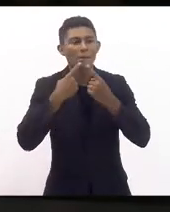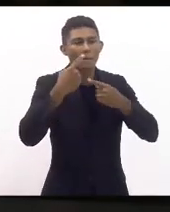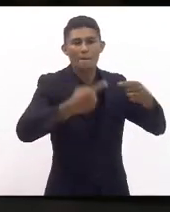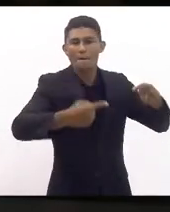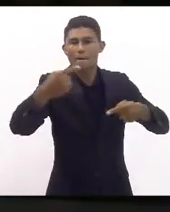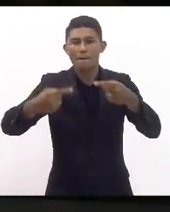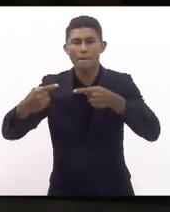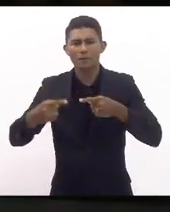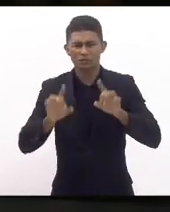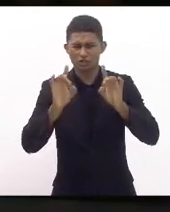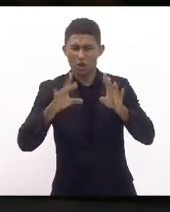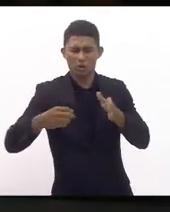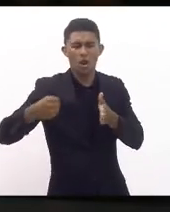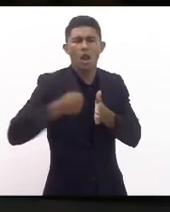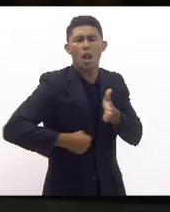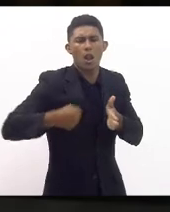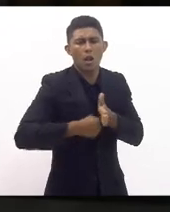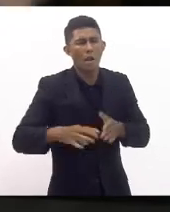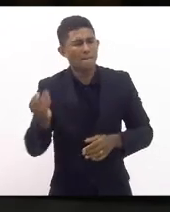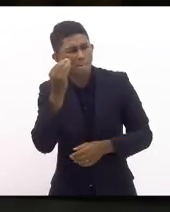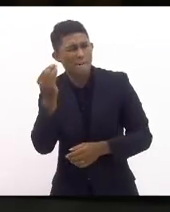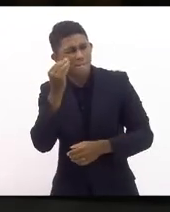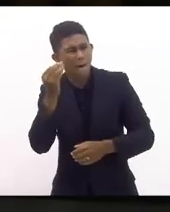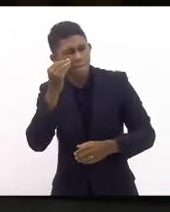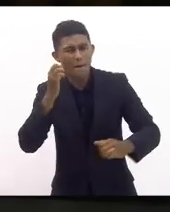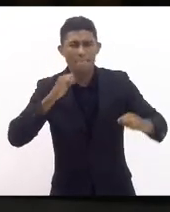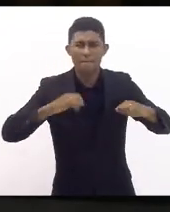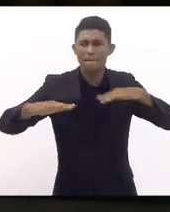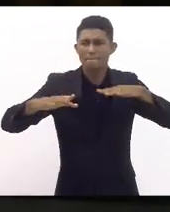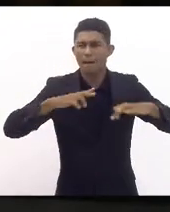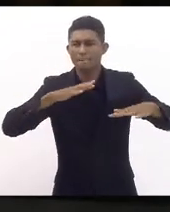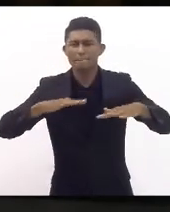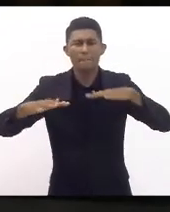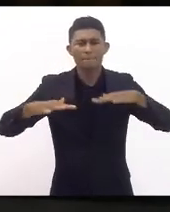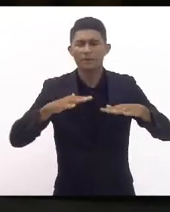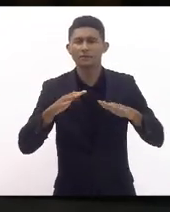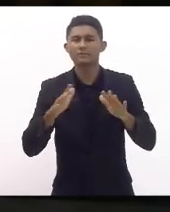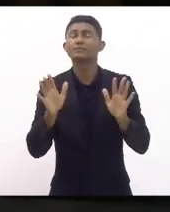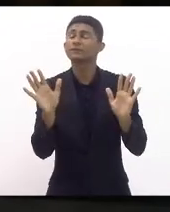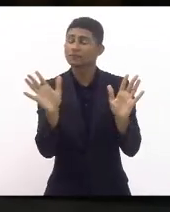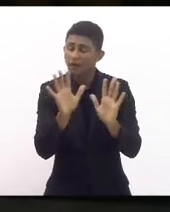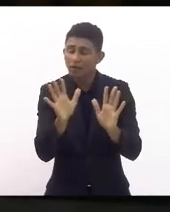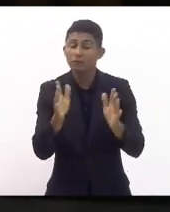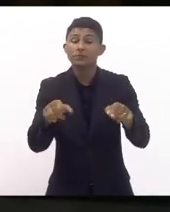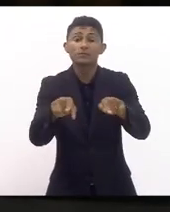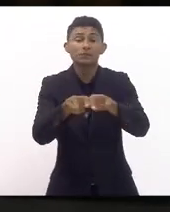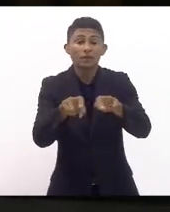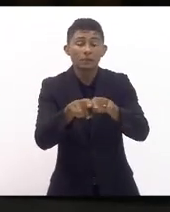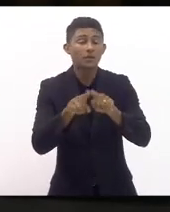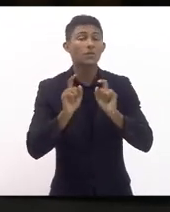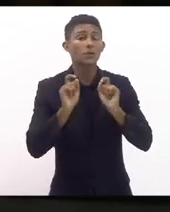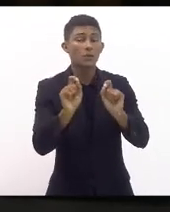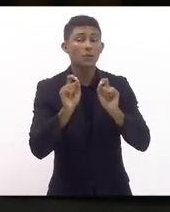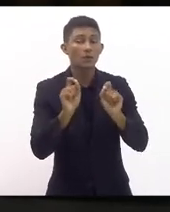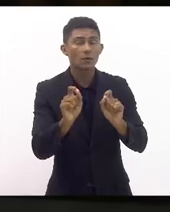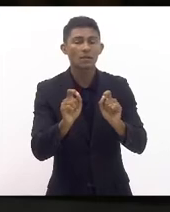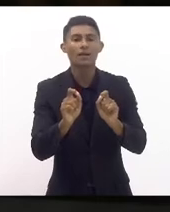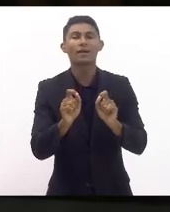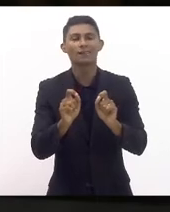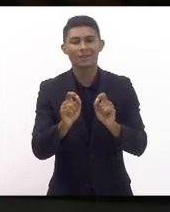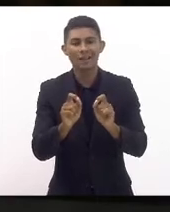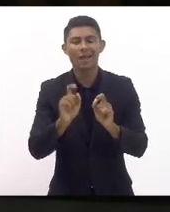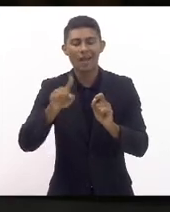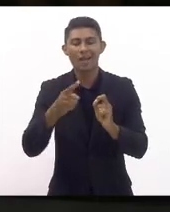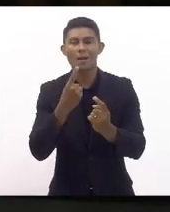apenas na luta de tentar e buscar e movimentos que tínhamos, mas, sobretudo, no combate e